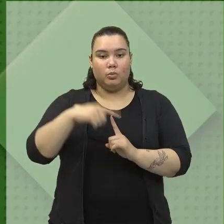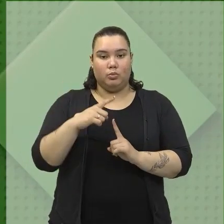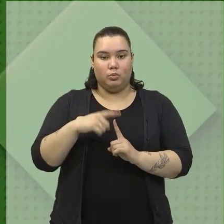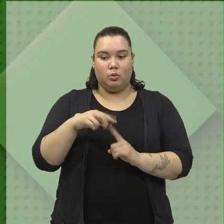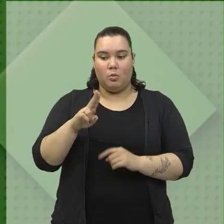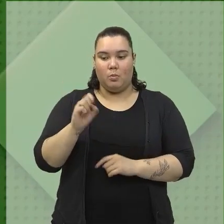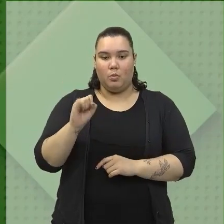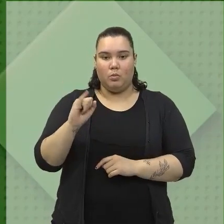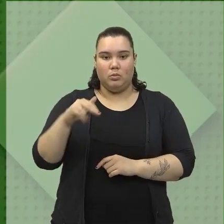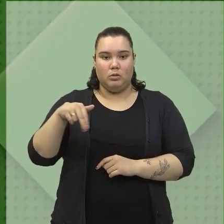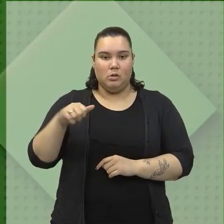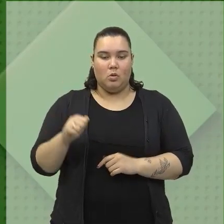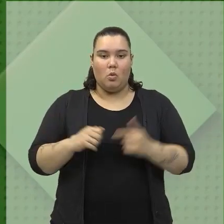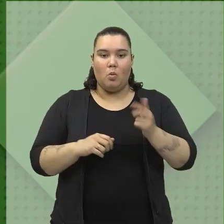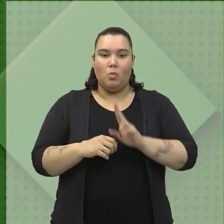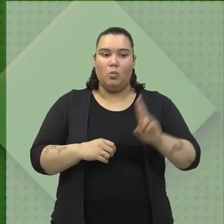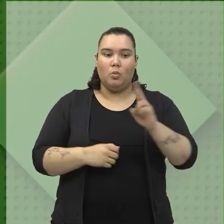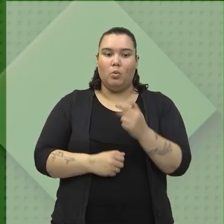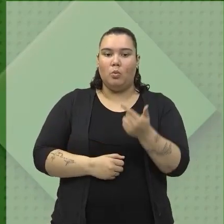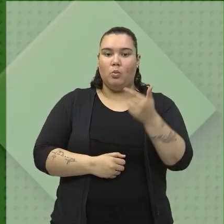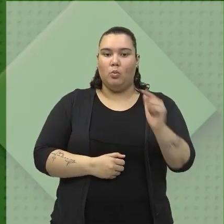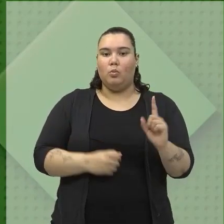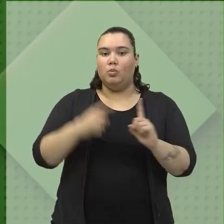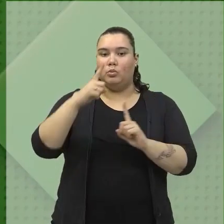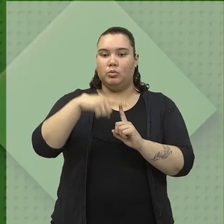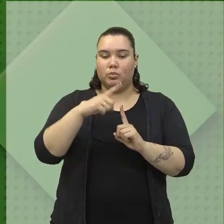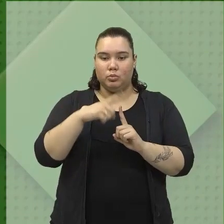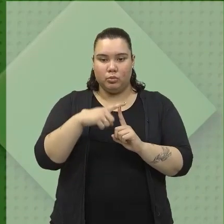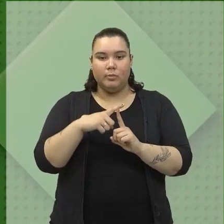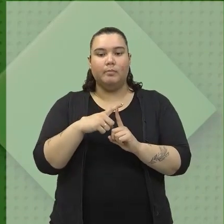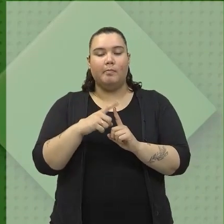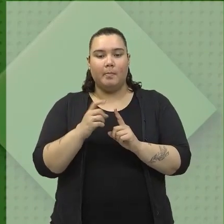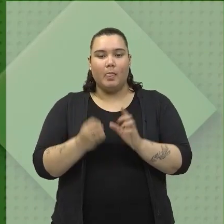vai utilizar uma outra fonte, né? Uma outra matéria-prima